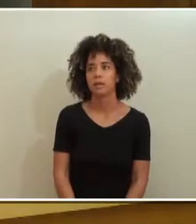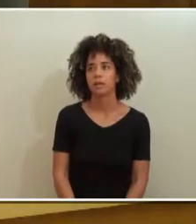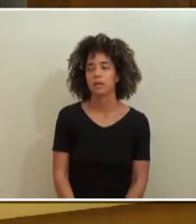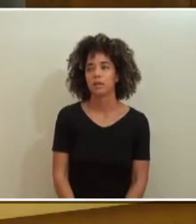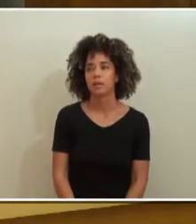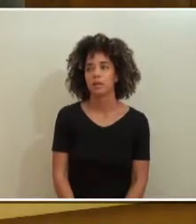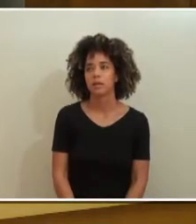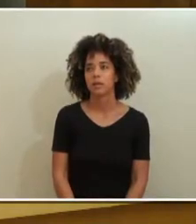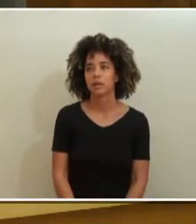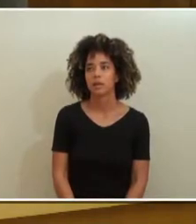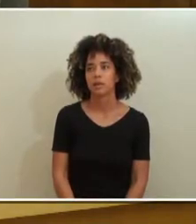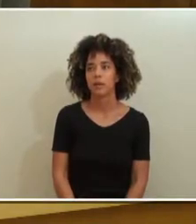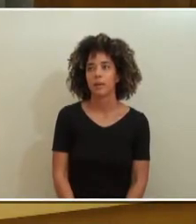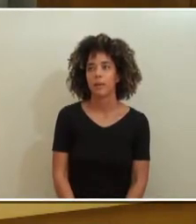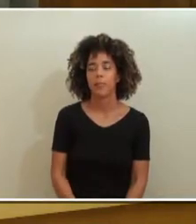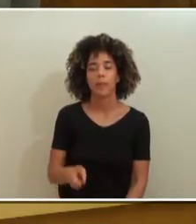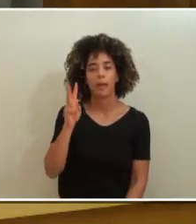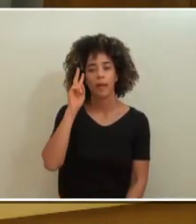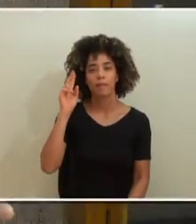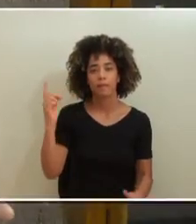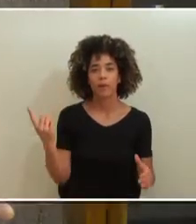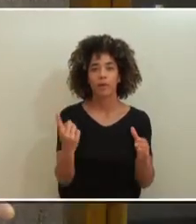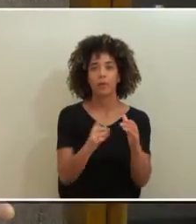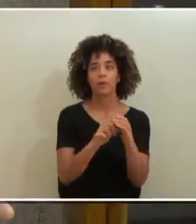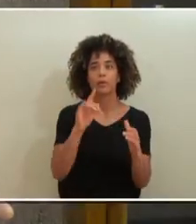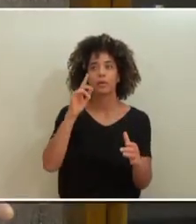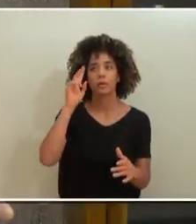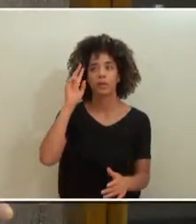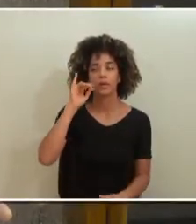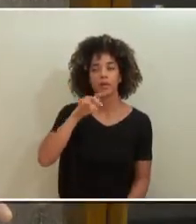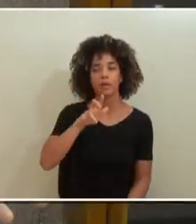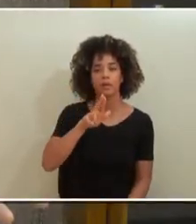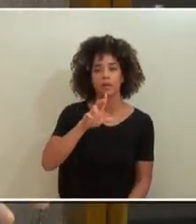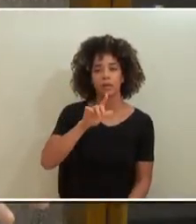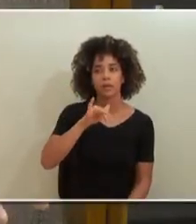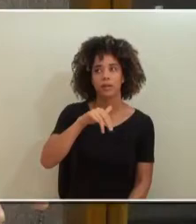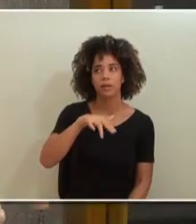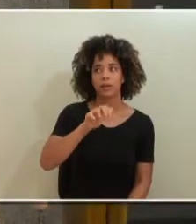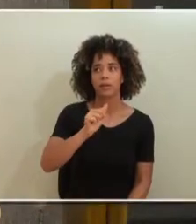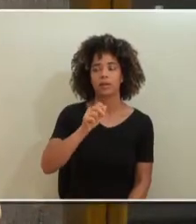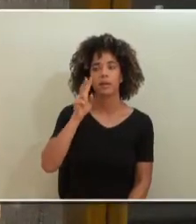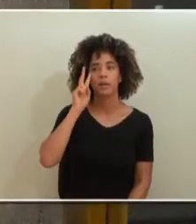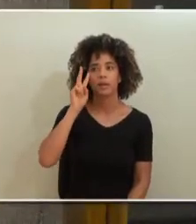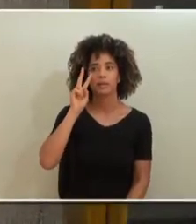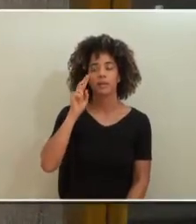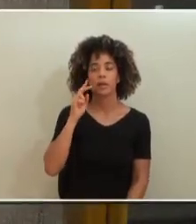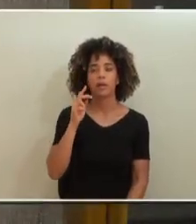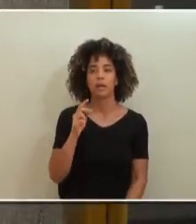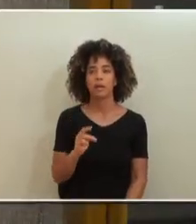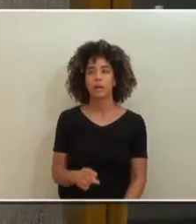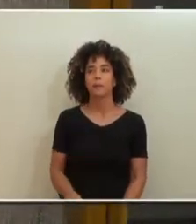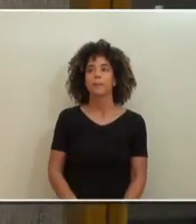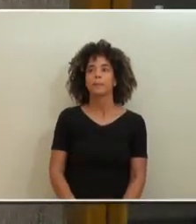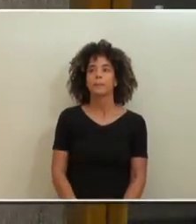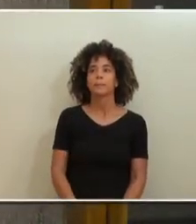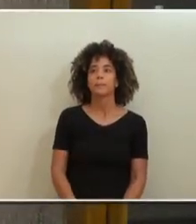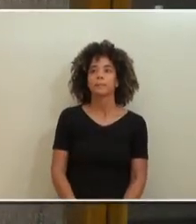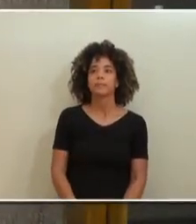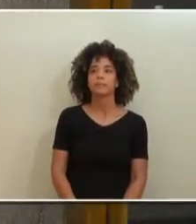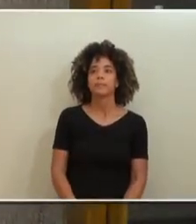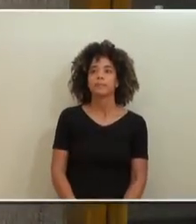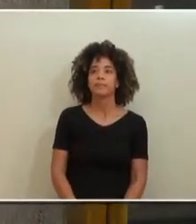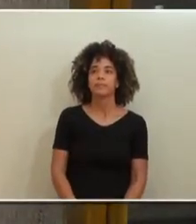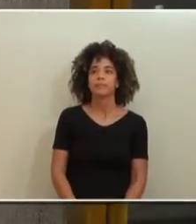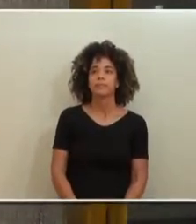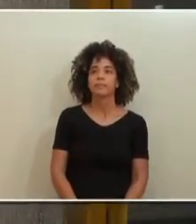ter que incluir a Juliana nessa história, porque ela fez parte disso, né? Porque ela pegou assim, literalmente, ela pegou a minha